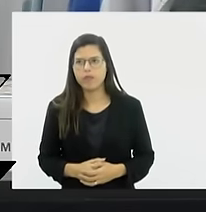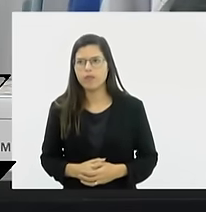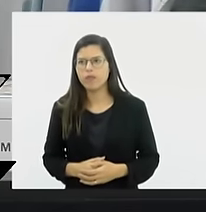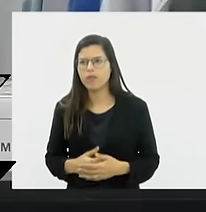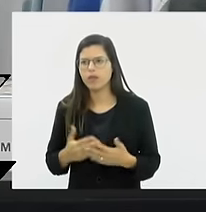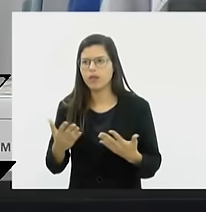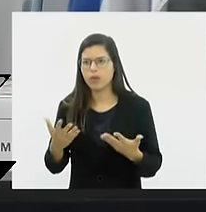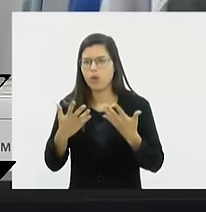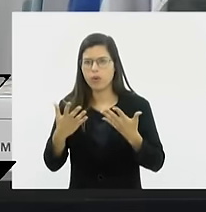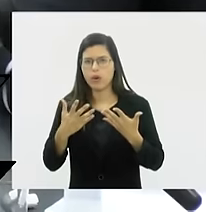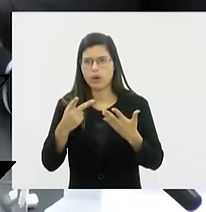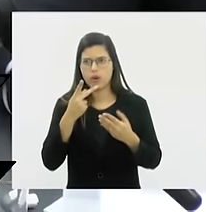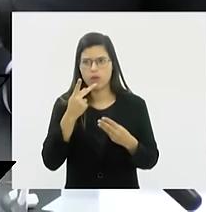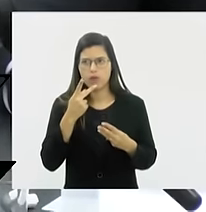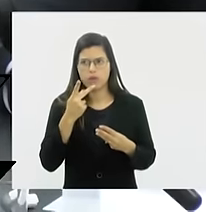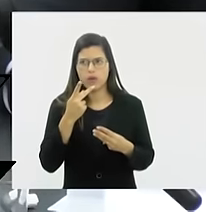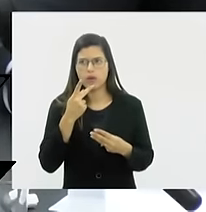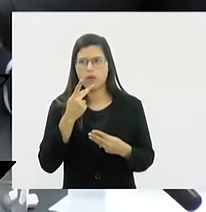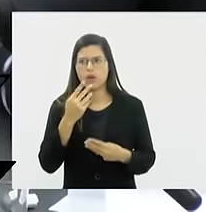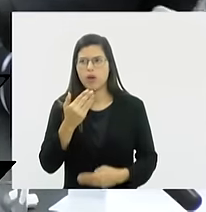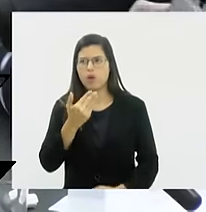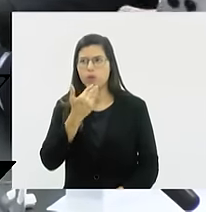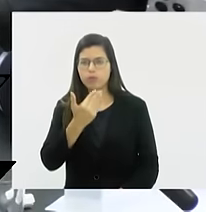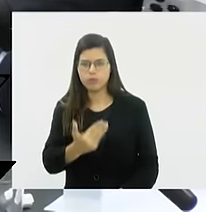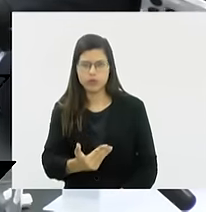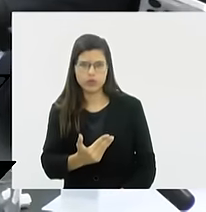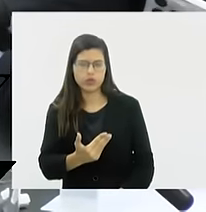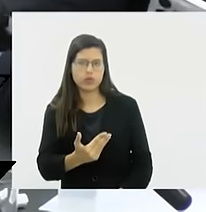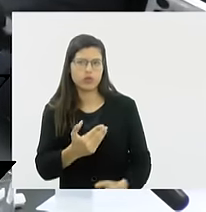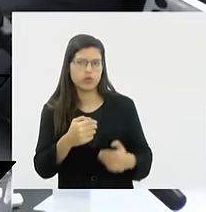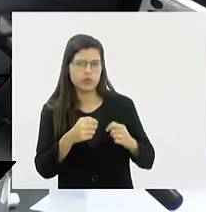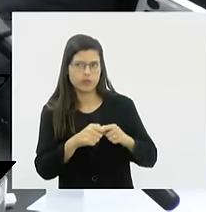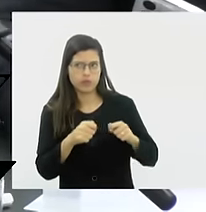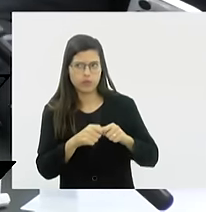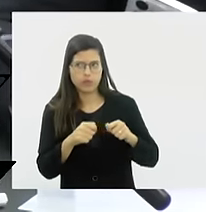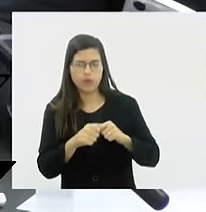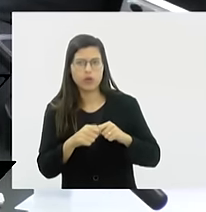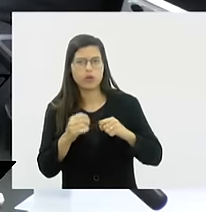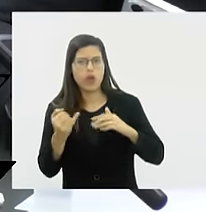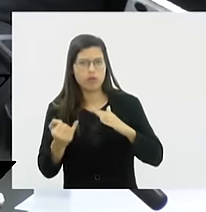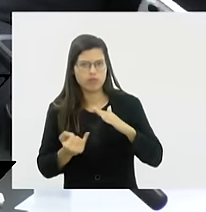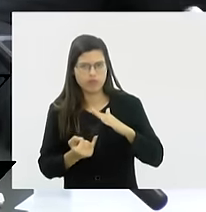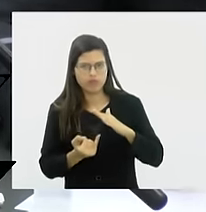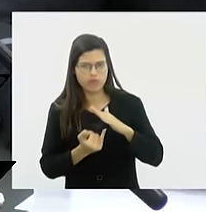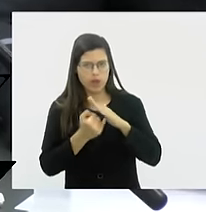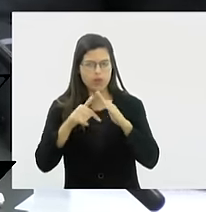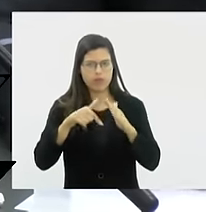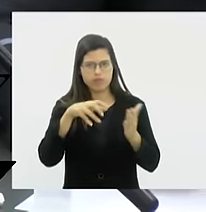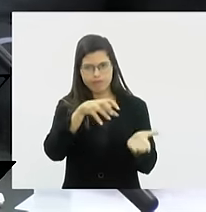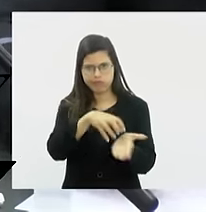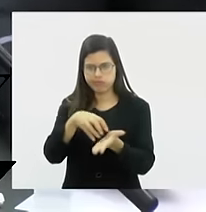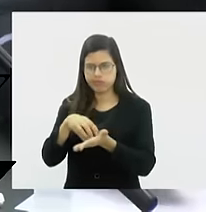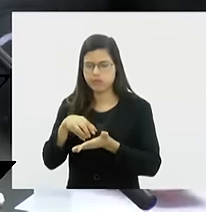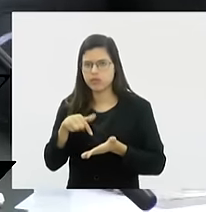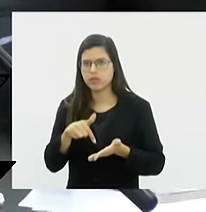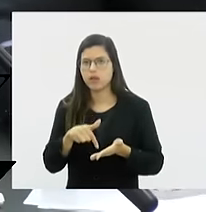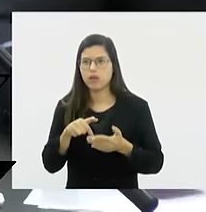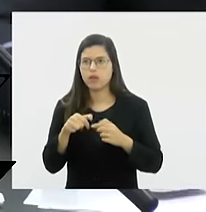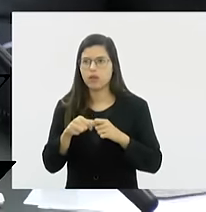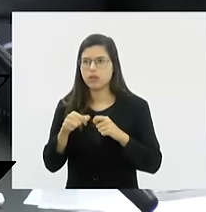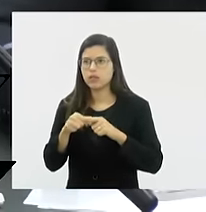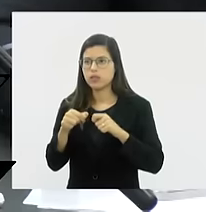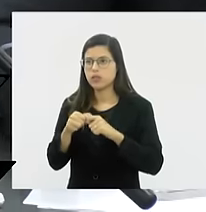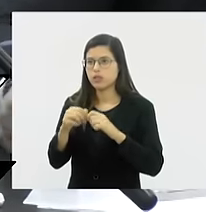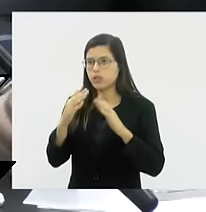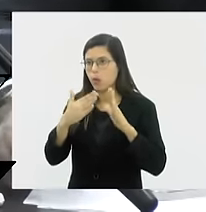ratificar, senhor presidente, o pedido que a Vossa Excelência fez aos órgãos aqui envolvidos para fazer o encaminhamento de